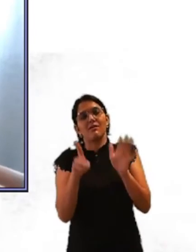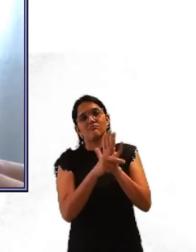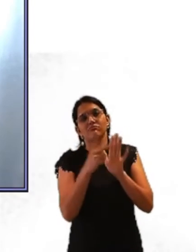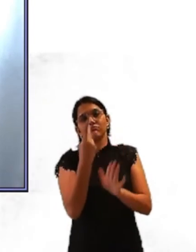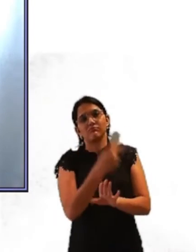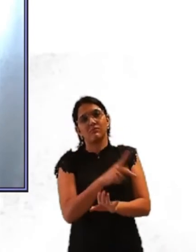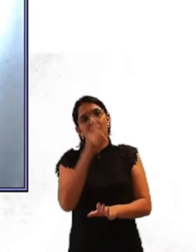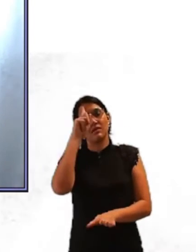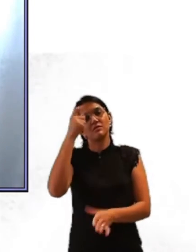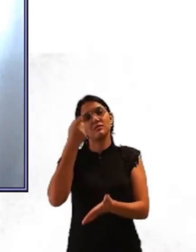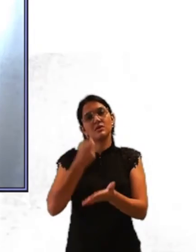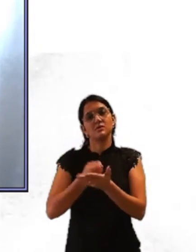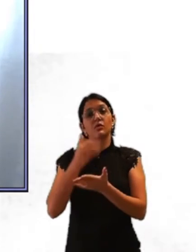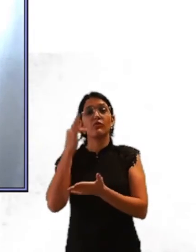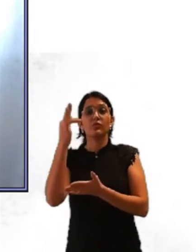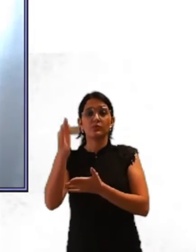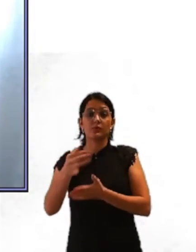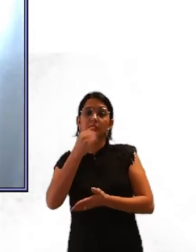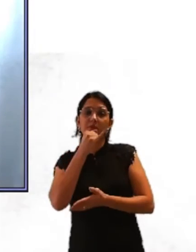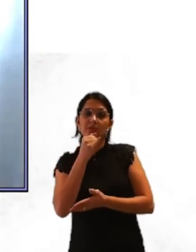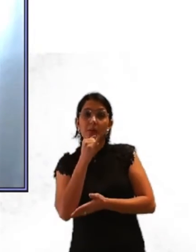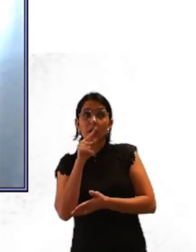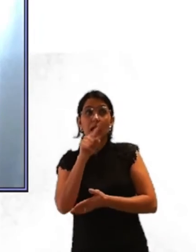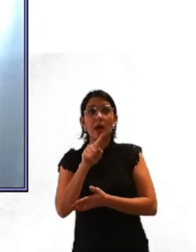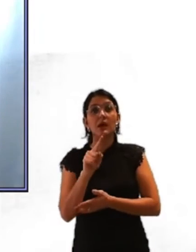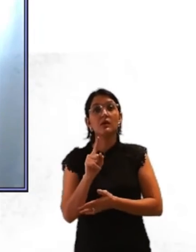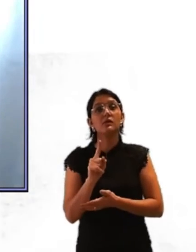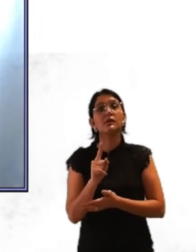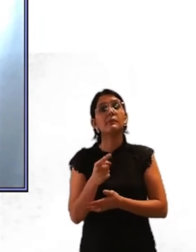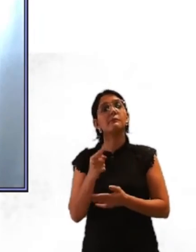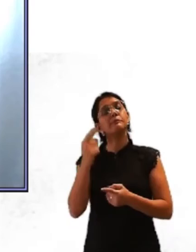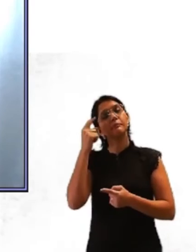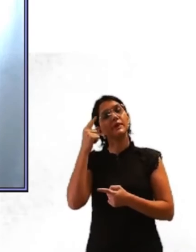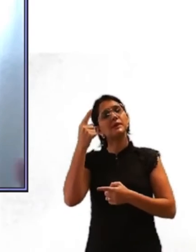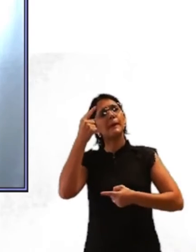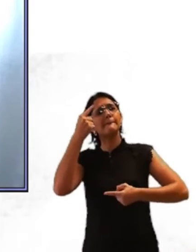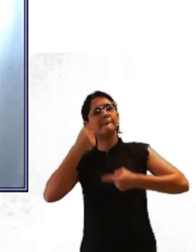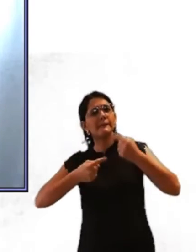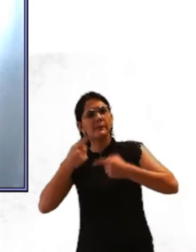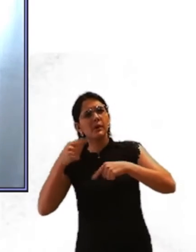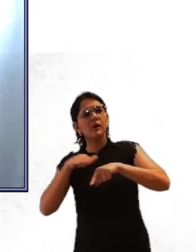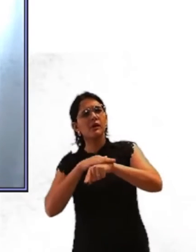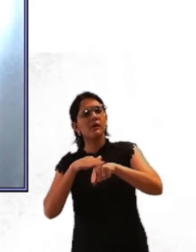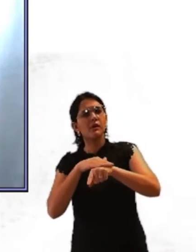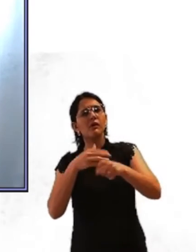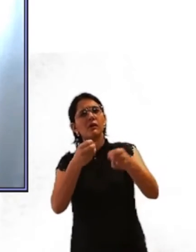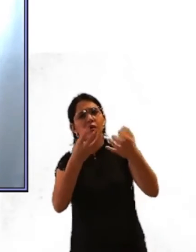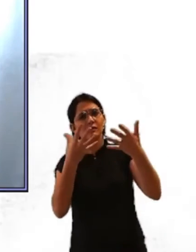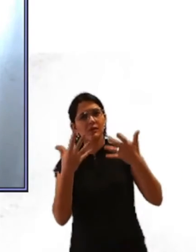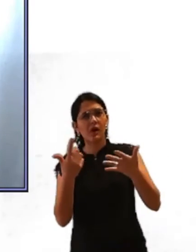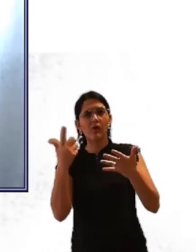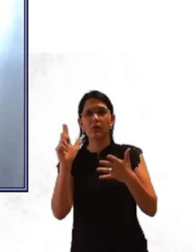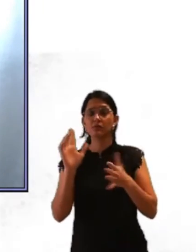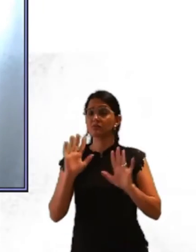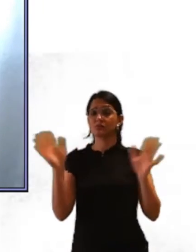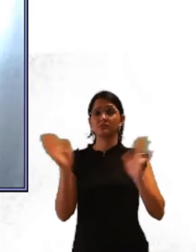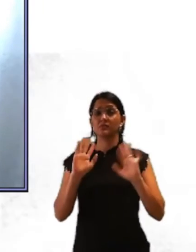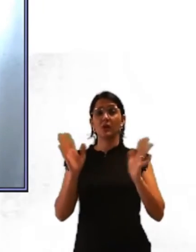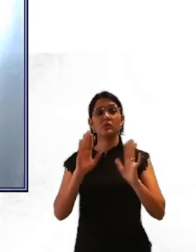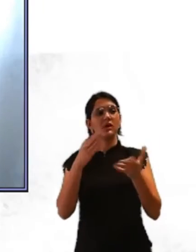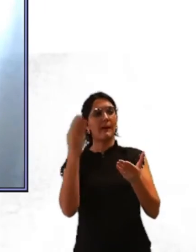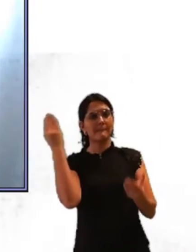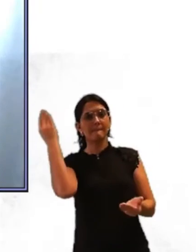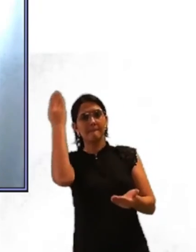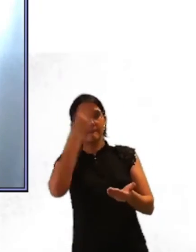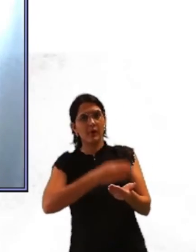não vai possibilitar uma dialética acerca desse tema, porque ele já está ancorado naquele